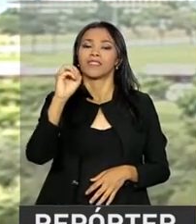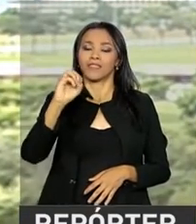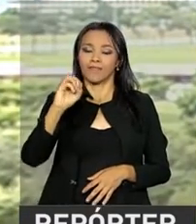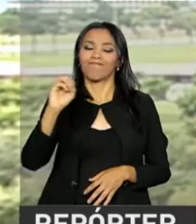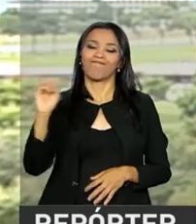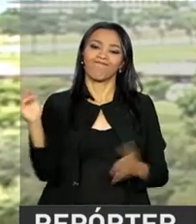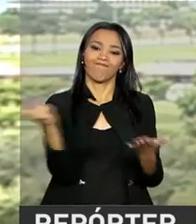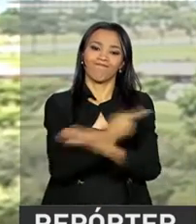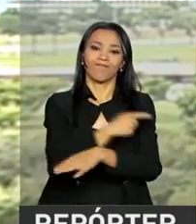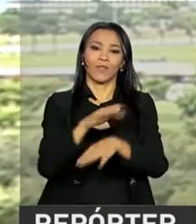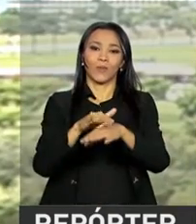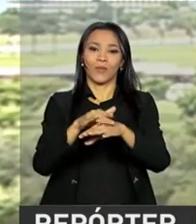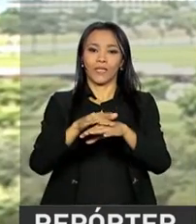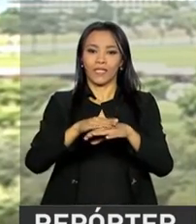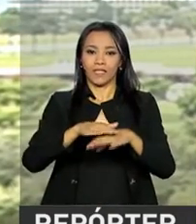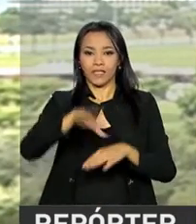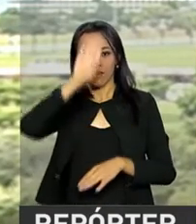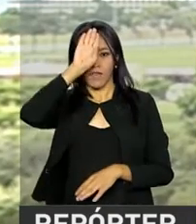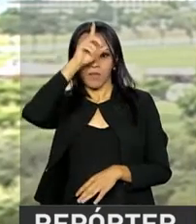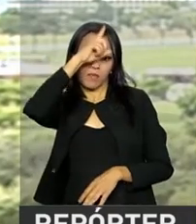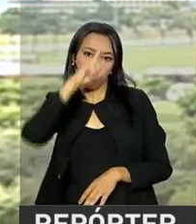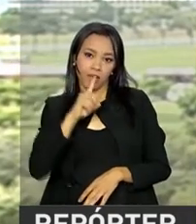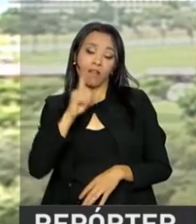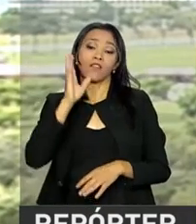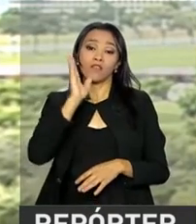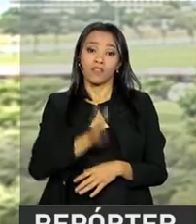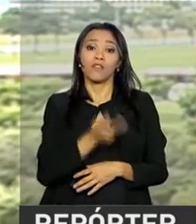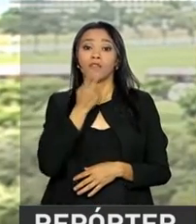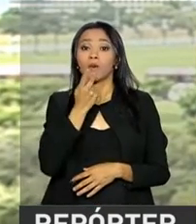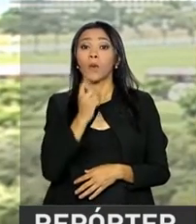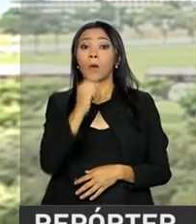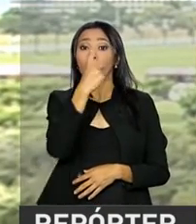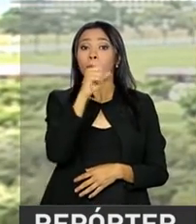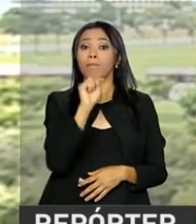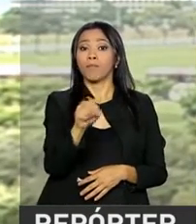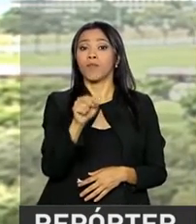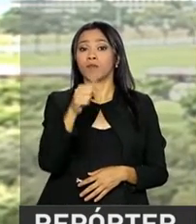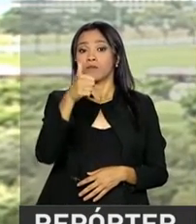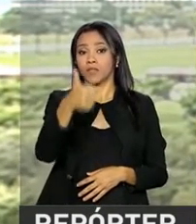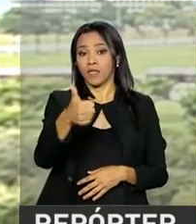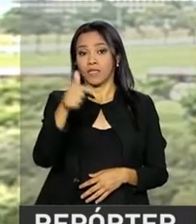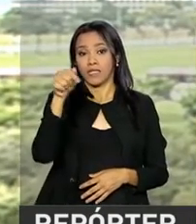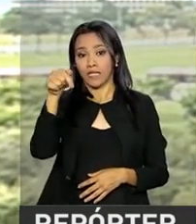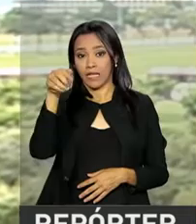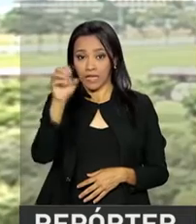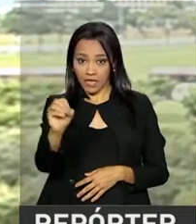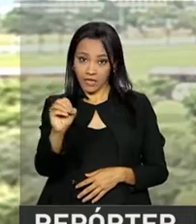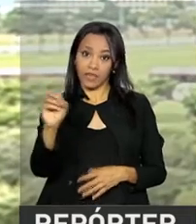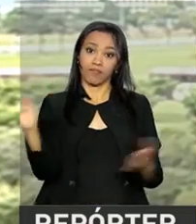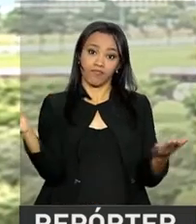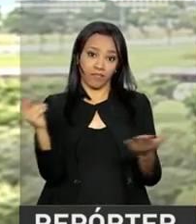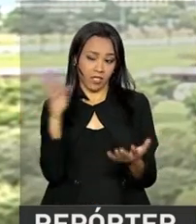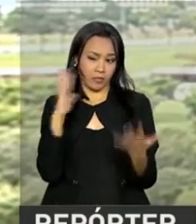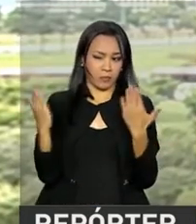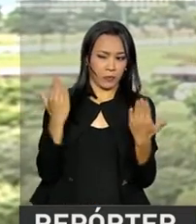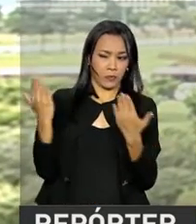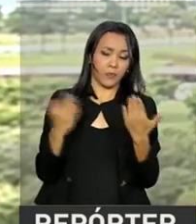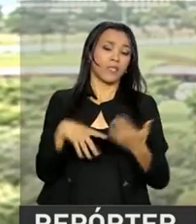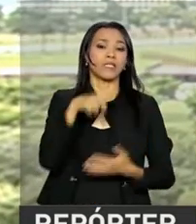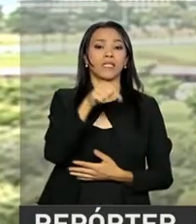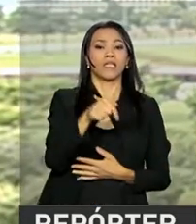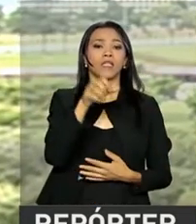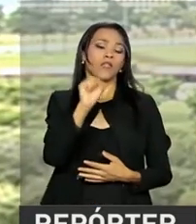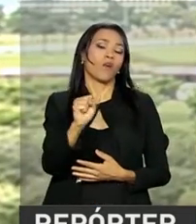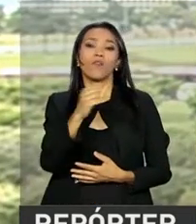segundo o ministério da saúde foram registrados 1.170 caso suspeito 79 mortes por